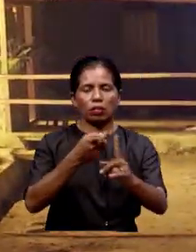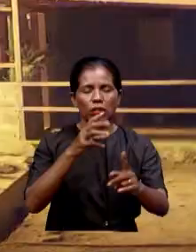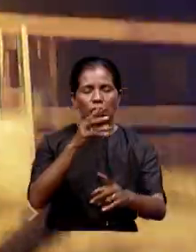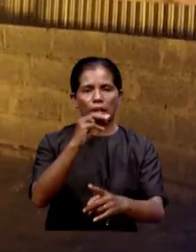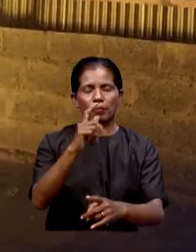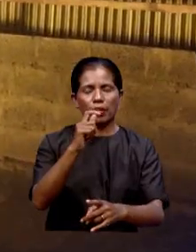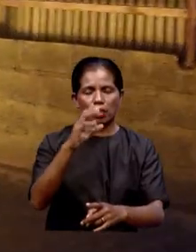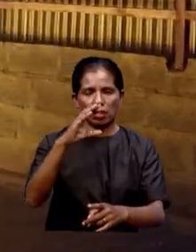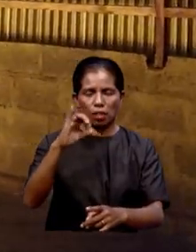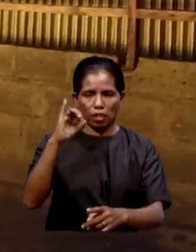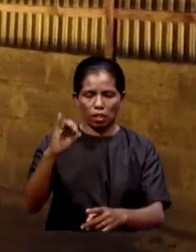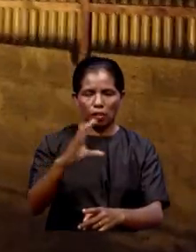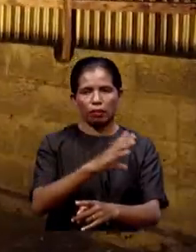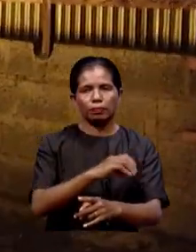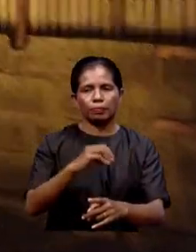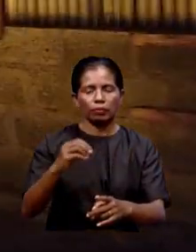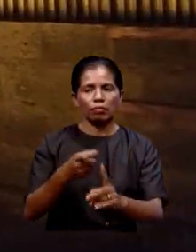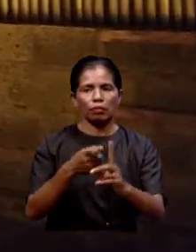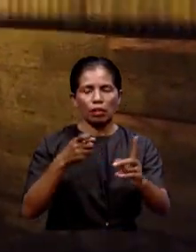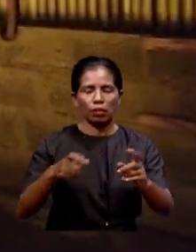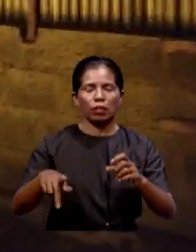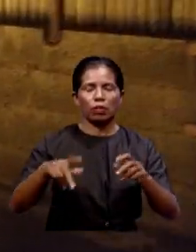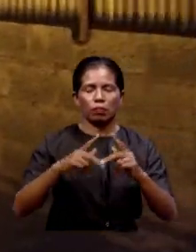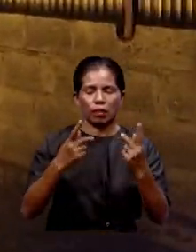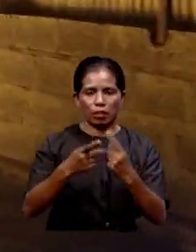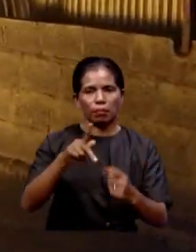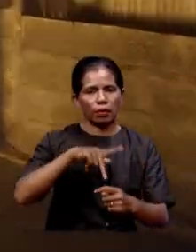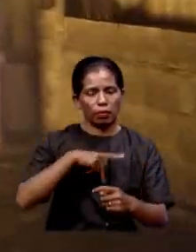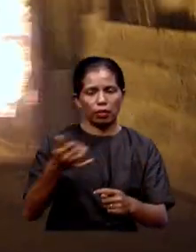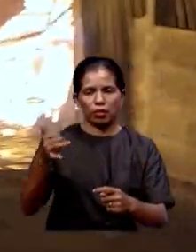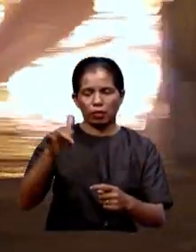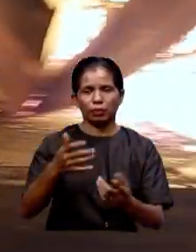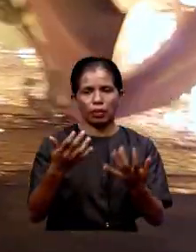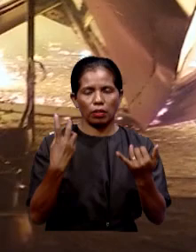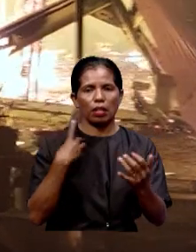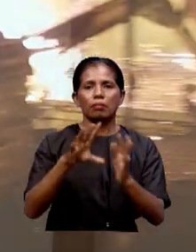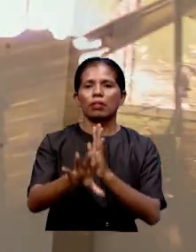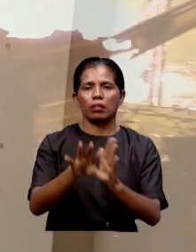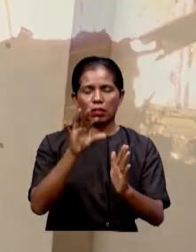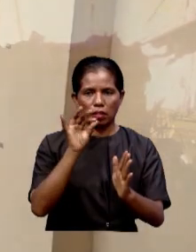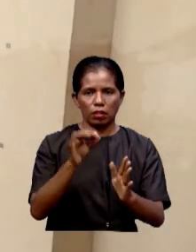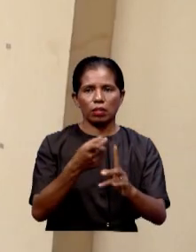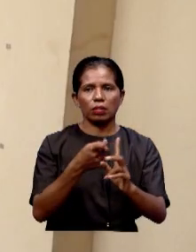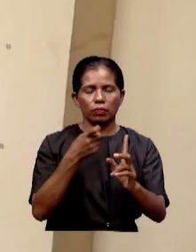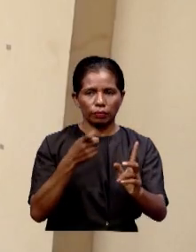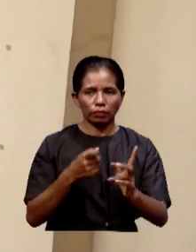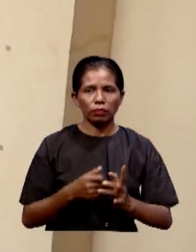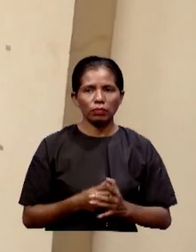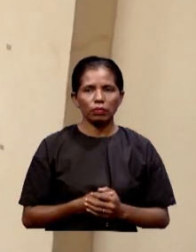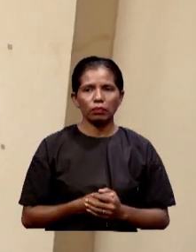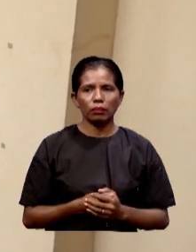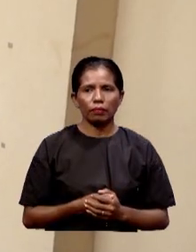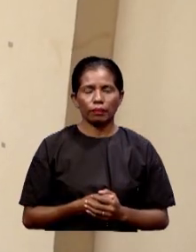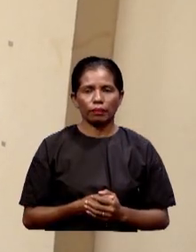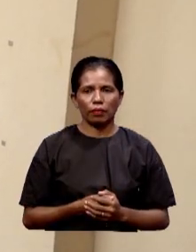CMTCI, Proteção Civil, no entidade privada Sira Seroctan. O INVM agora com a Mihetan, o CMTCI,